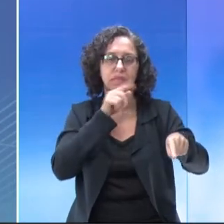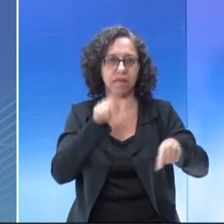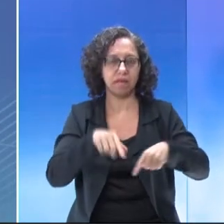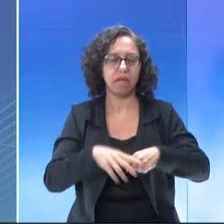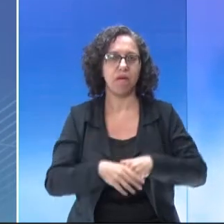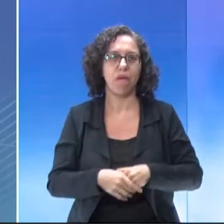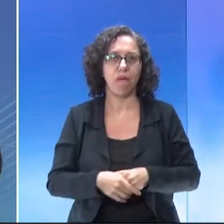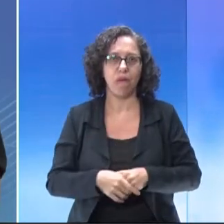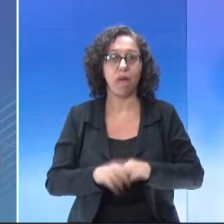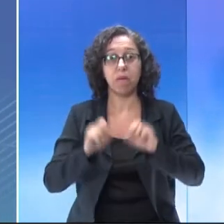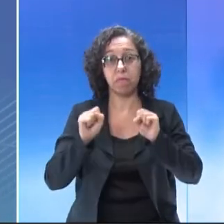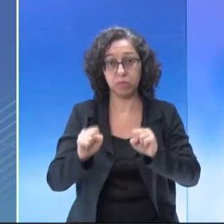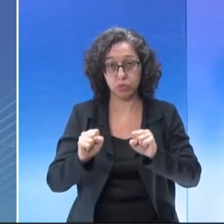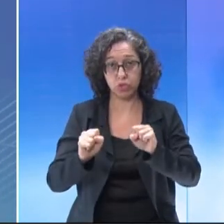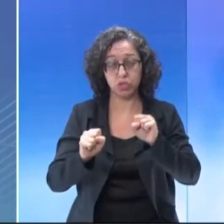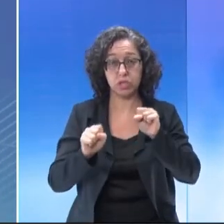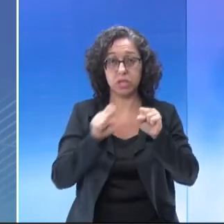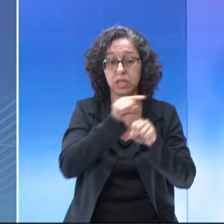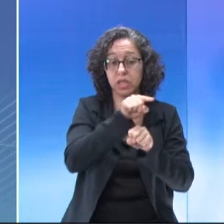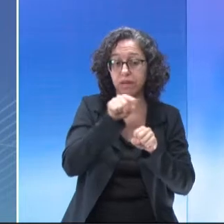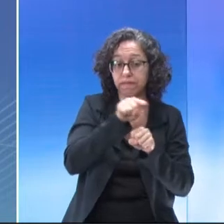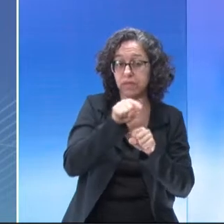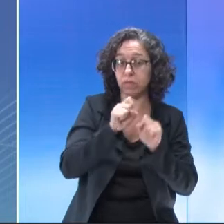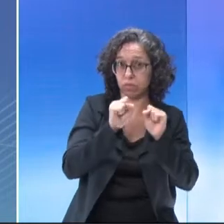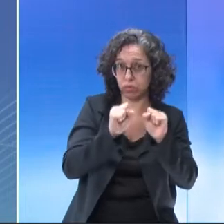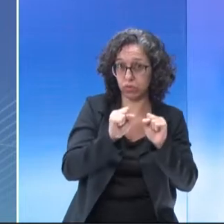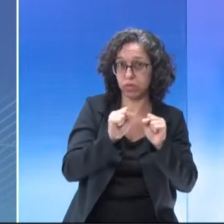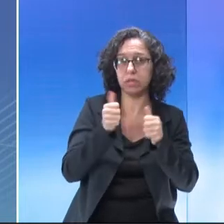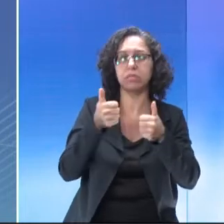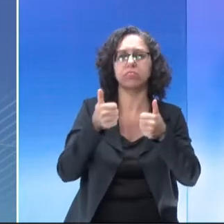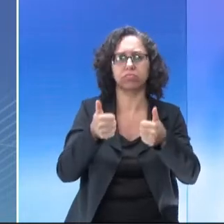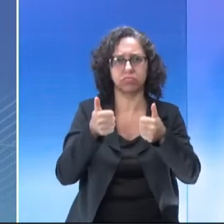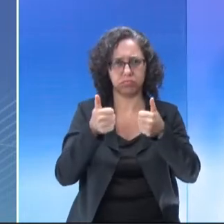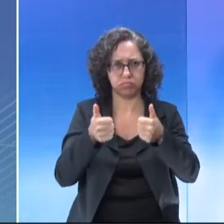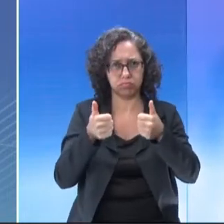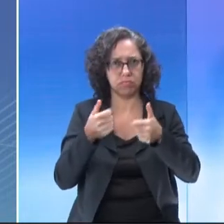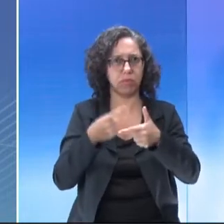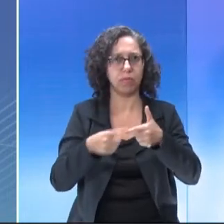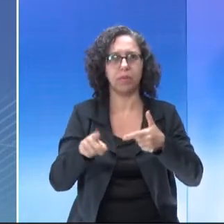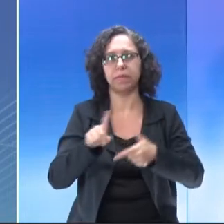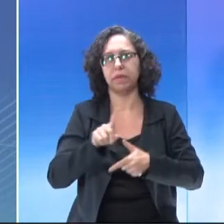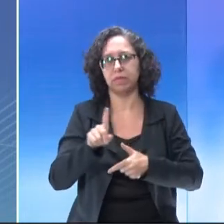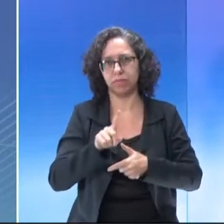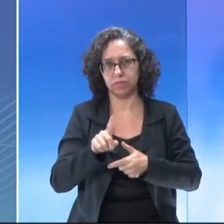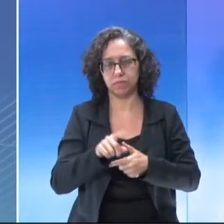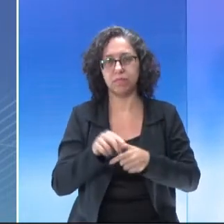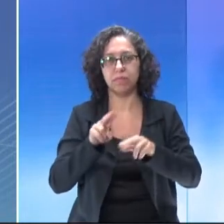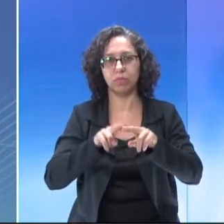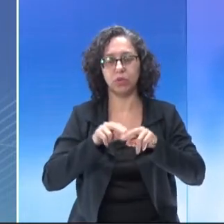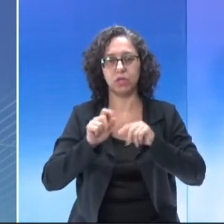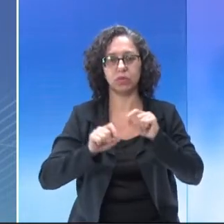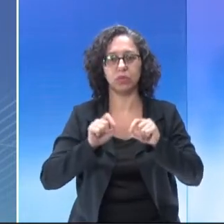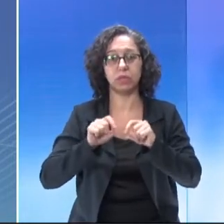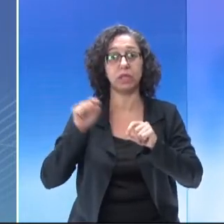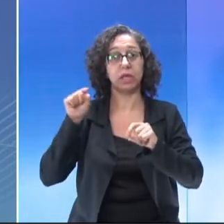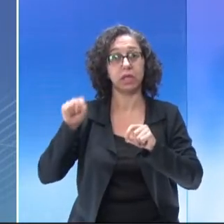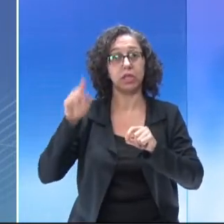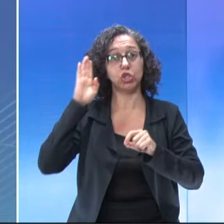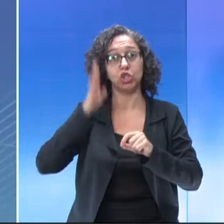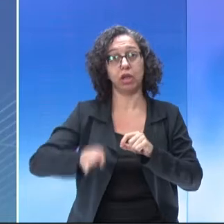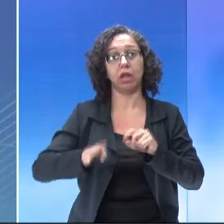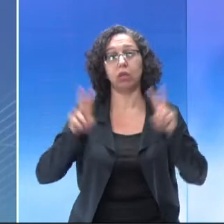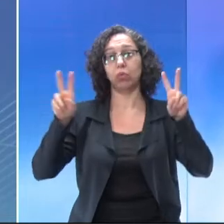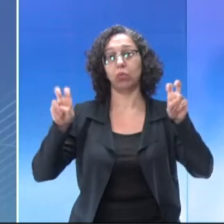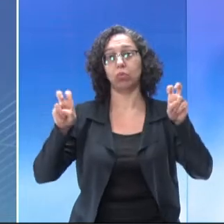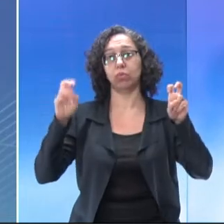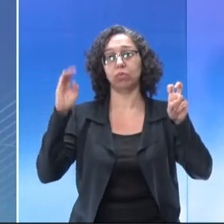usei aspas, eu poderia usar um travessão, né? Que é aquele outro sinal ali, aquela pontuação que a gente coloca na linha. Mas aqui eu